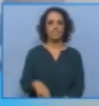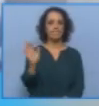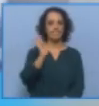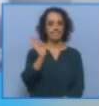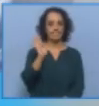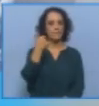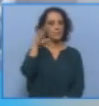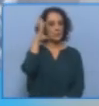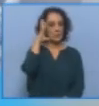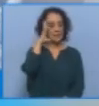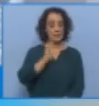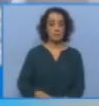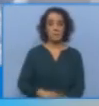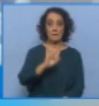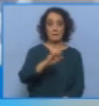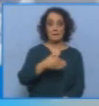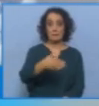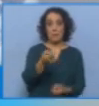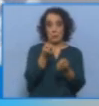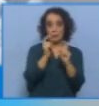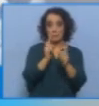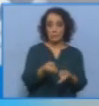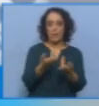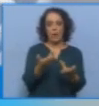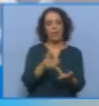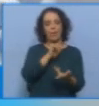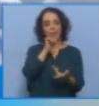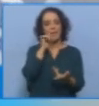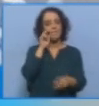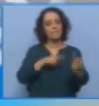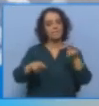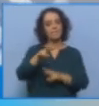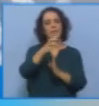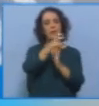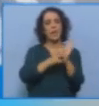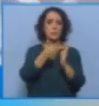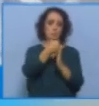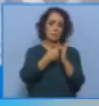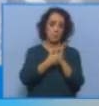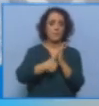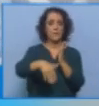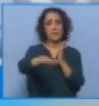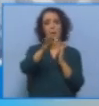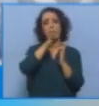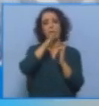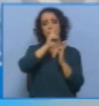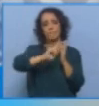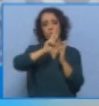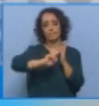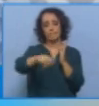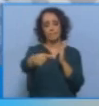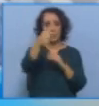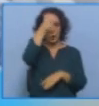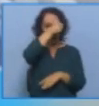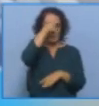Olá, muito boa tarde. Com o fim de semana à porta, olhamos, como é habitual, os textos bíblicos que serão lidos nas Eucaristias do